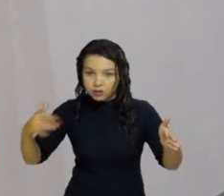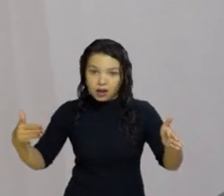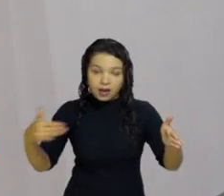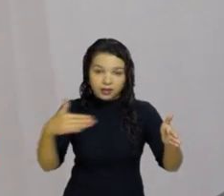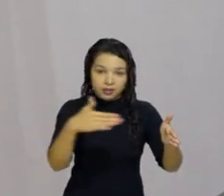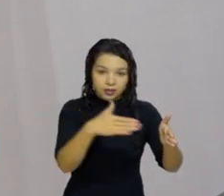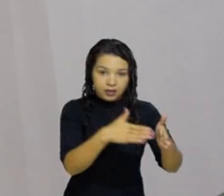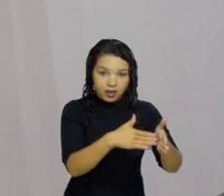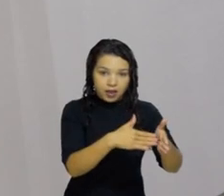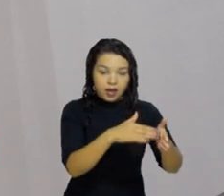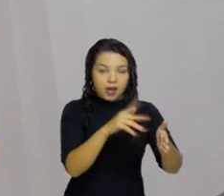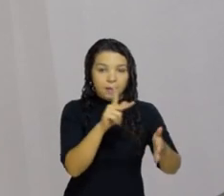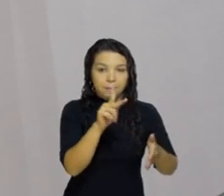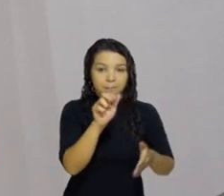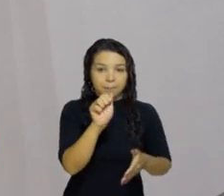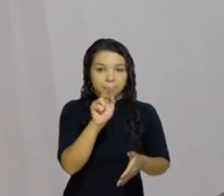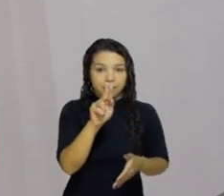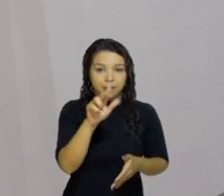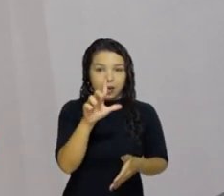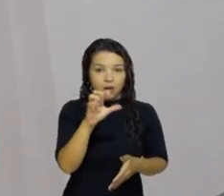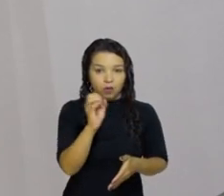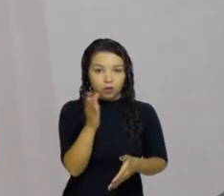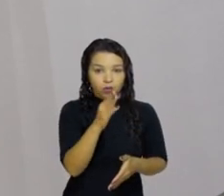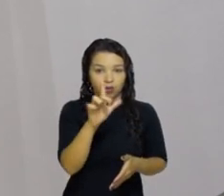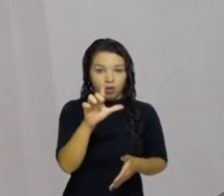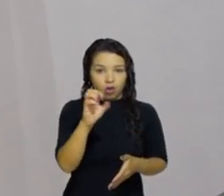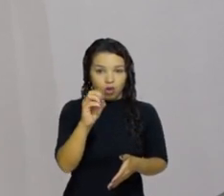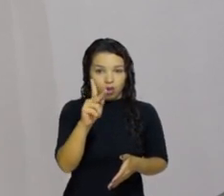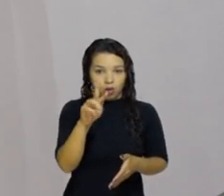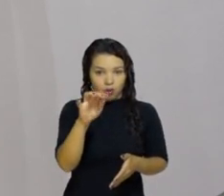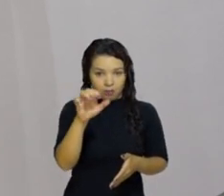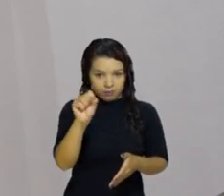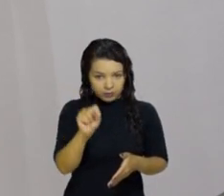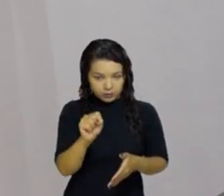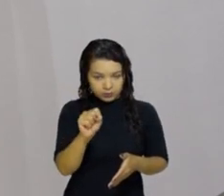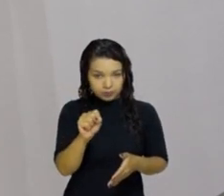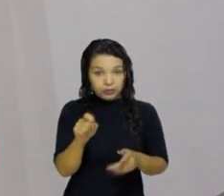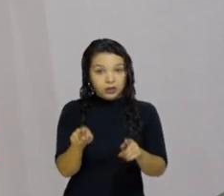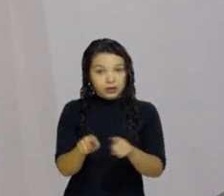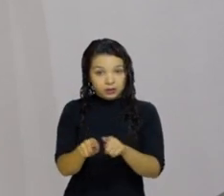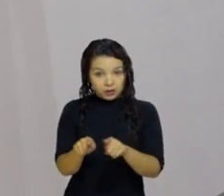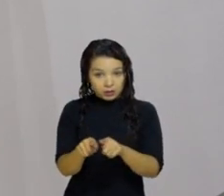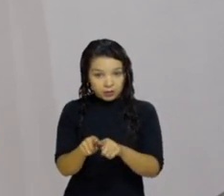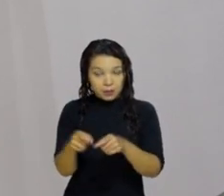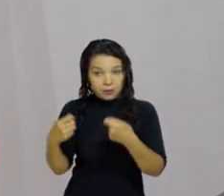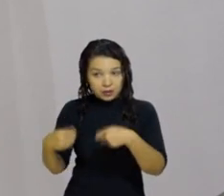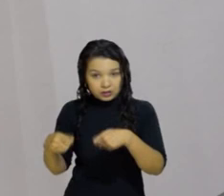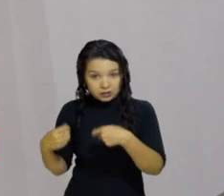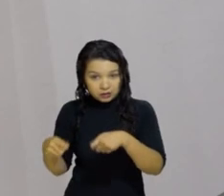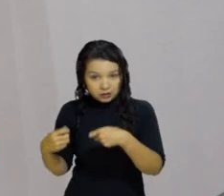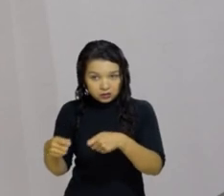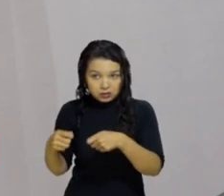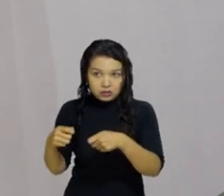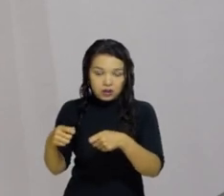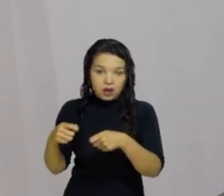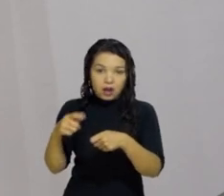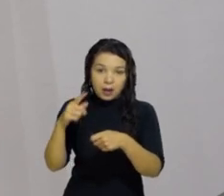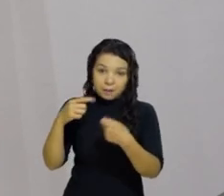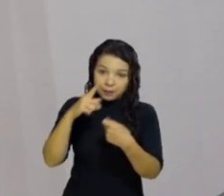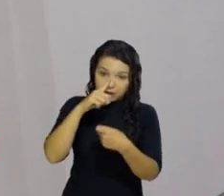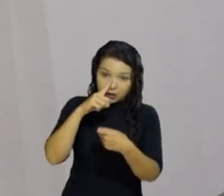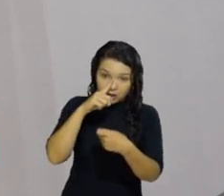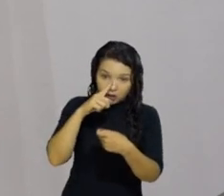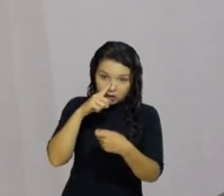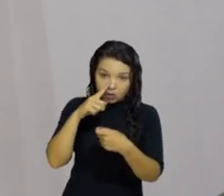e, consequentemente, pelas intervenções nos pontos possíveis e passíveis de risco.